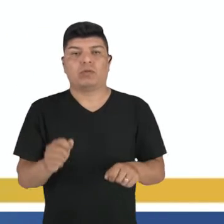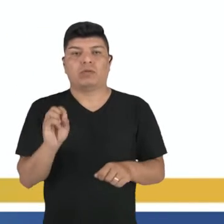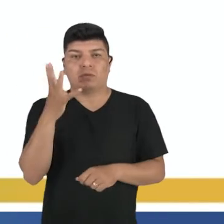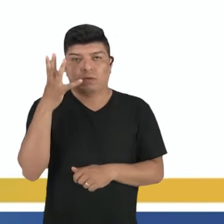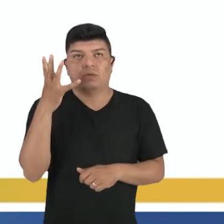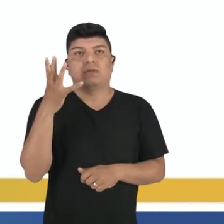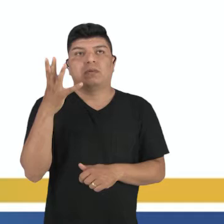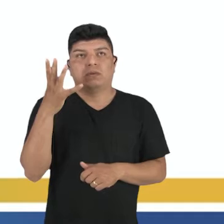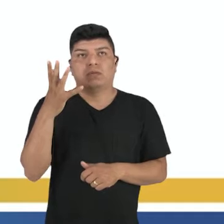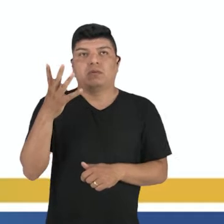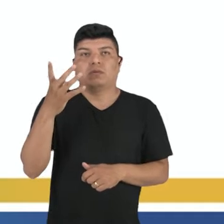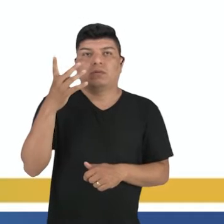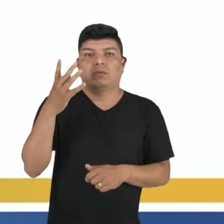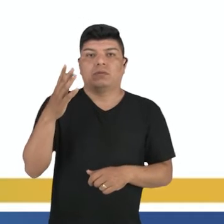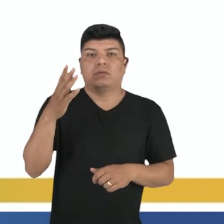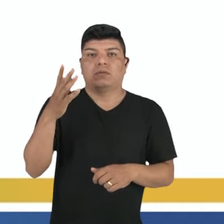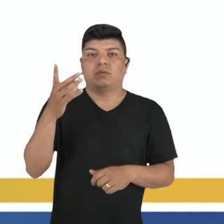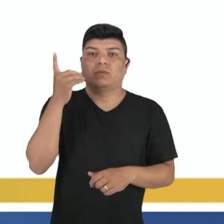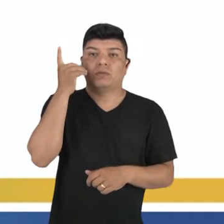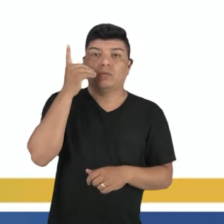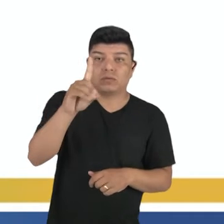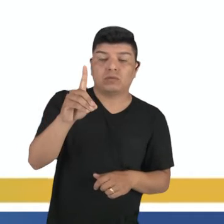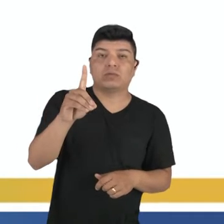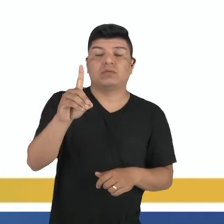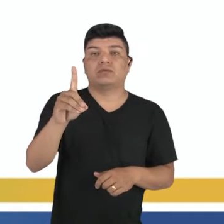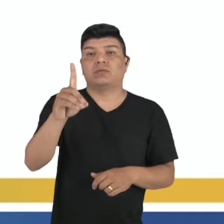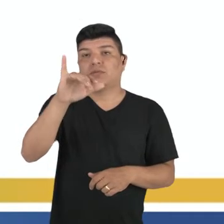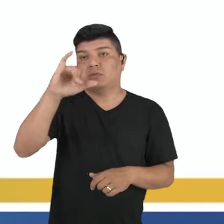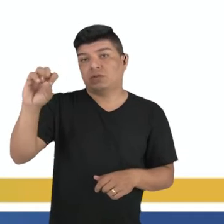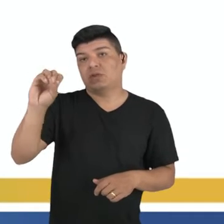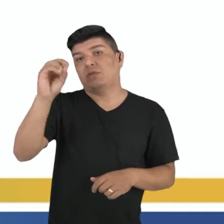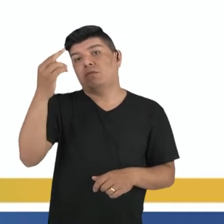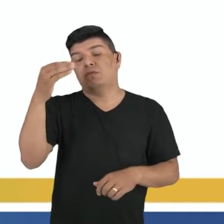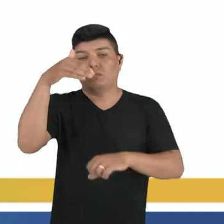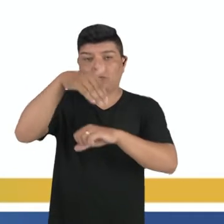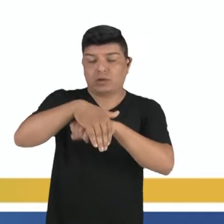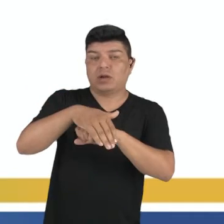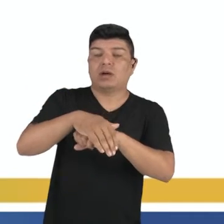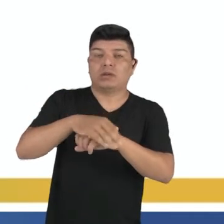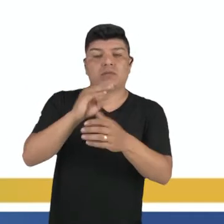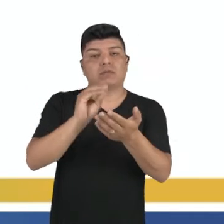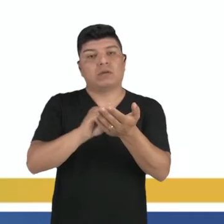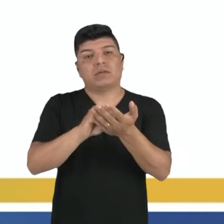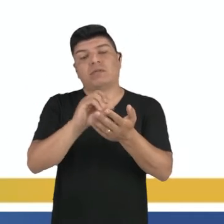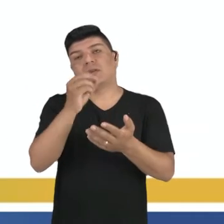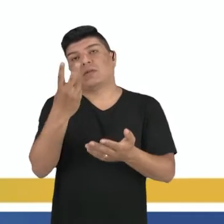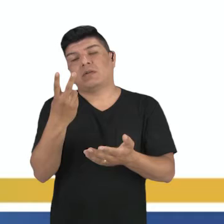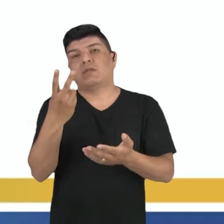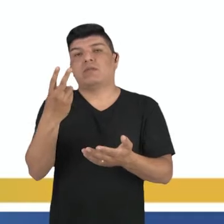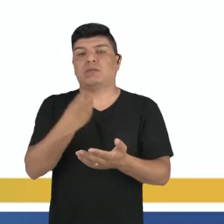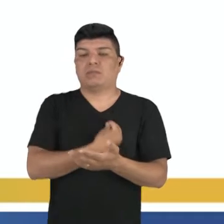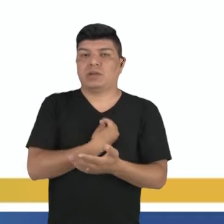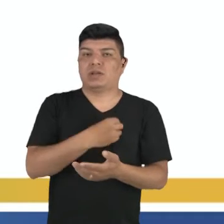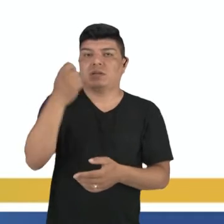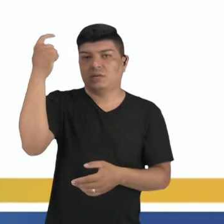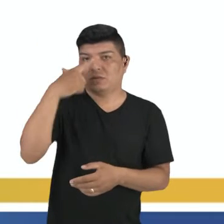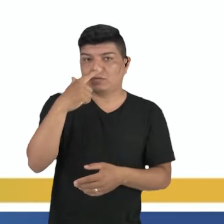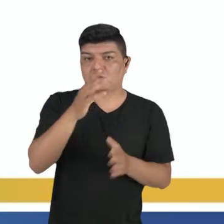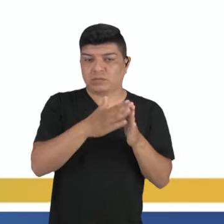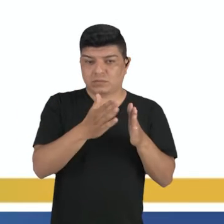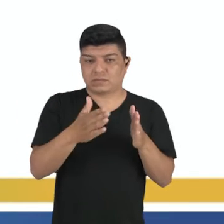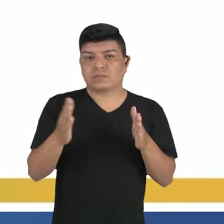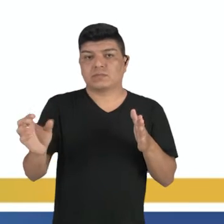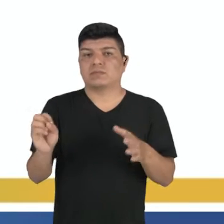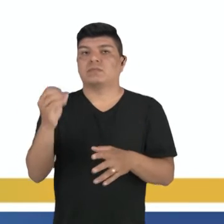é tanto durante o dia quanto durante a noite não importa com ausência ou a presença de luz nessa farra